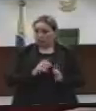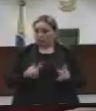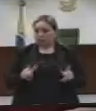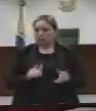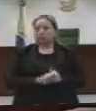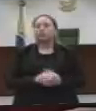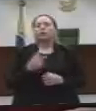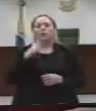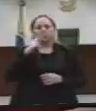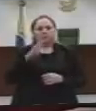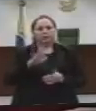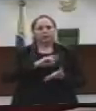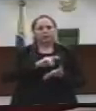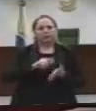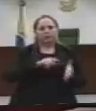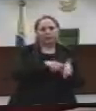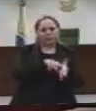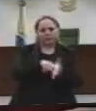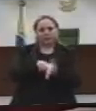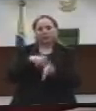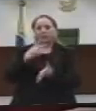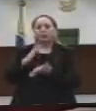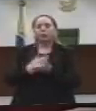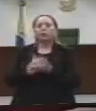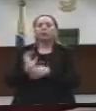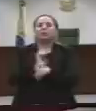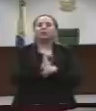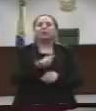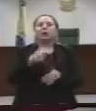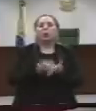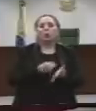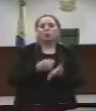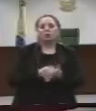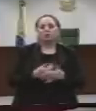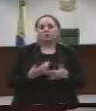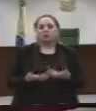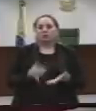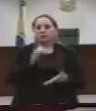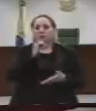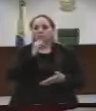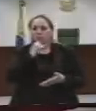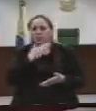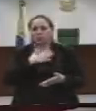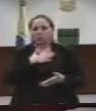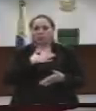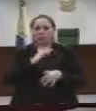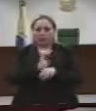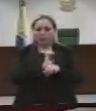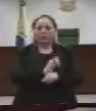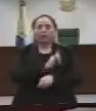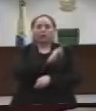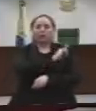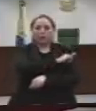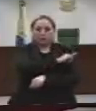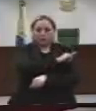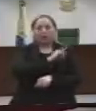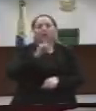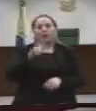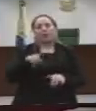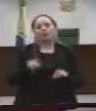pesquisadores da área colocarem que alguns estados ele é obrigatório infelizmente no meu estado do Rio de Janeiro também de maneira